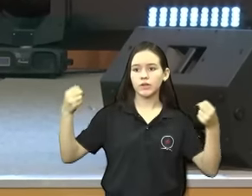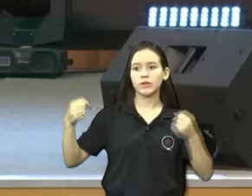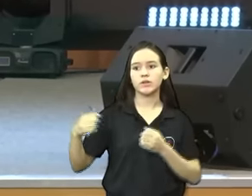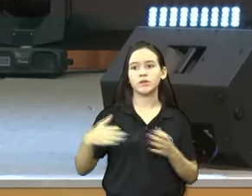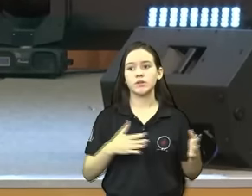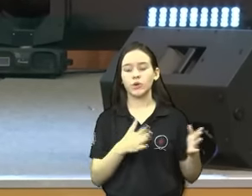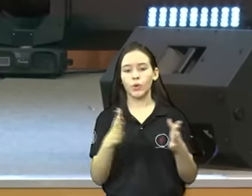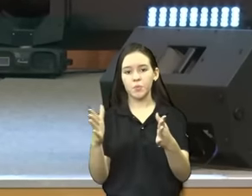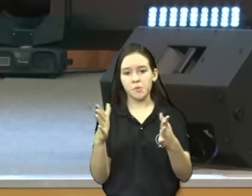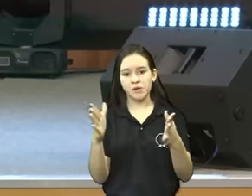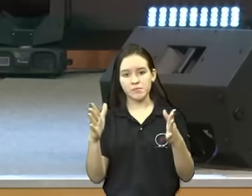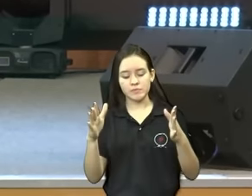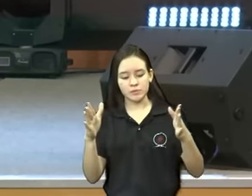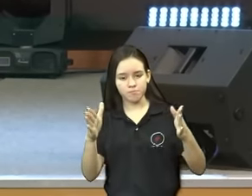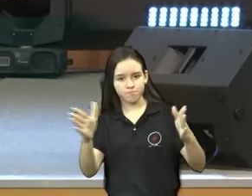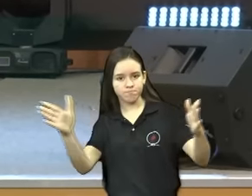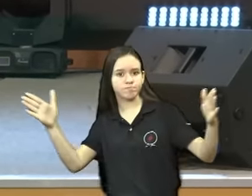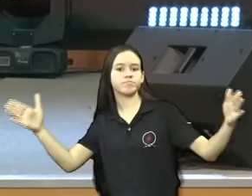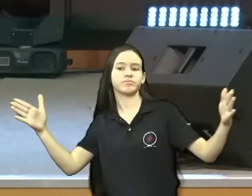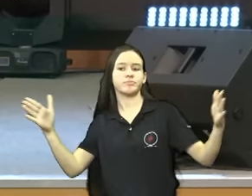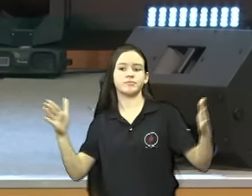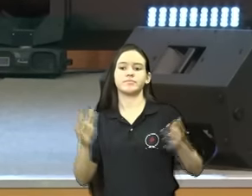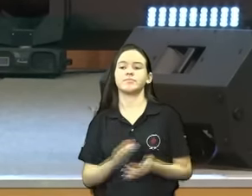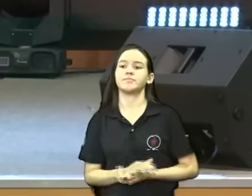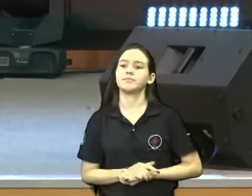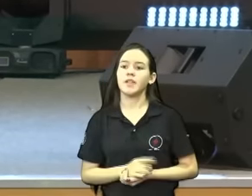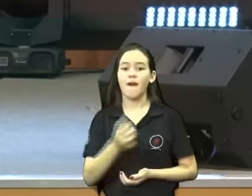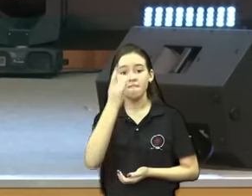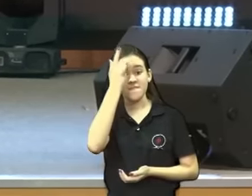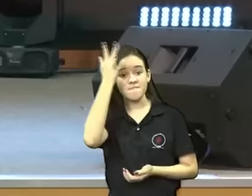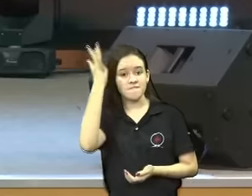caminho é espaçoso isso é fácil